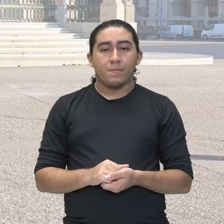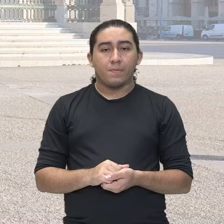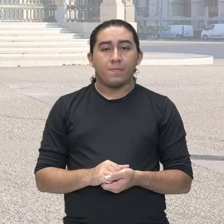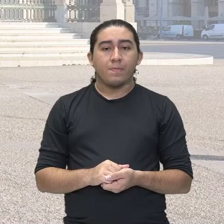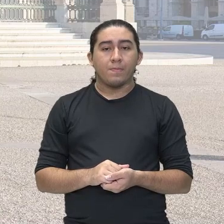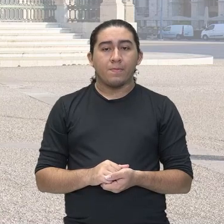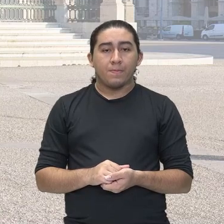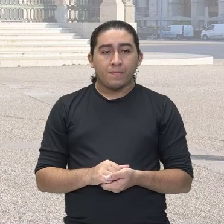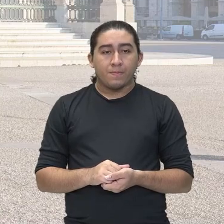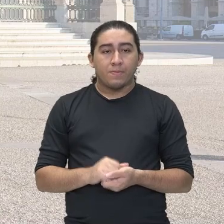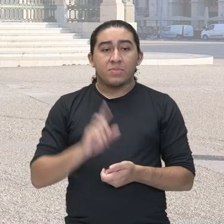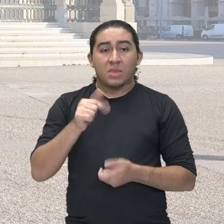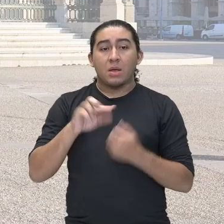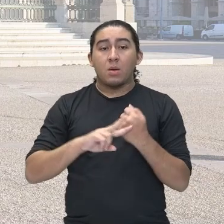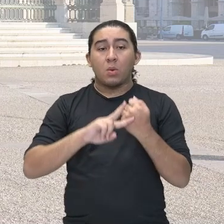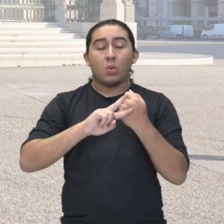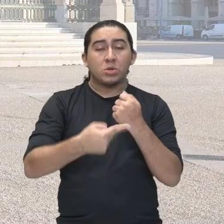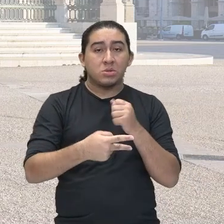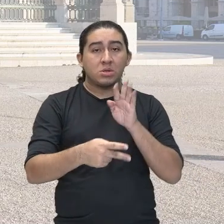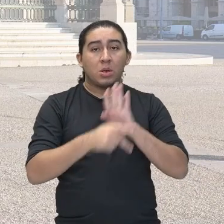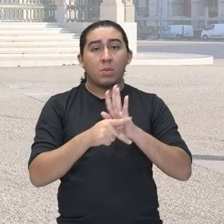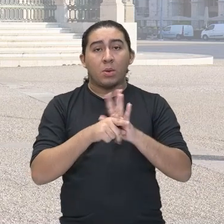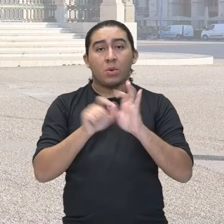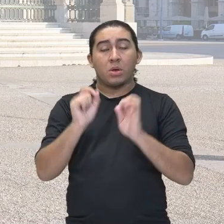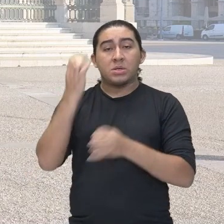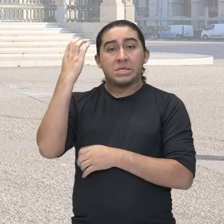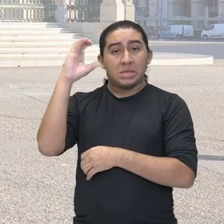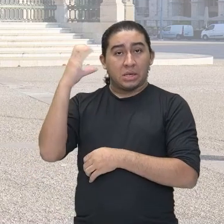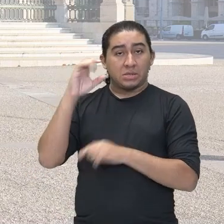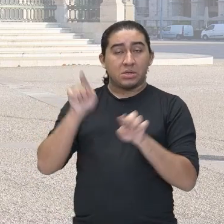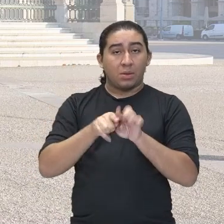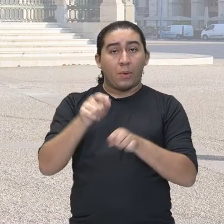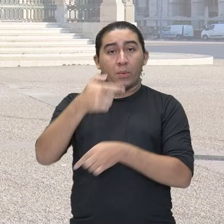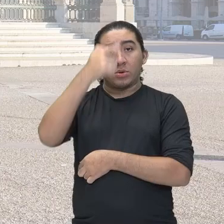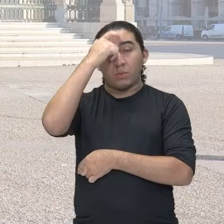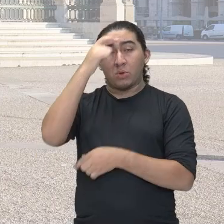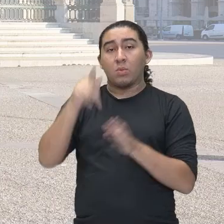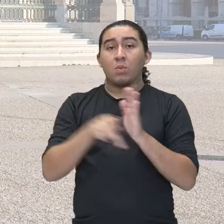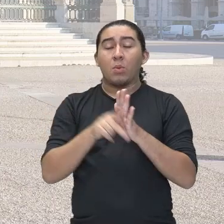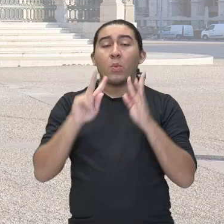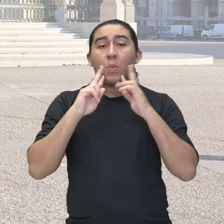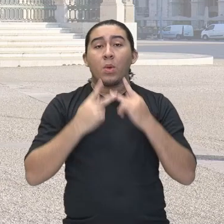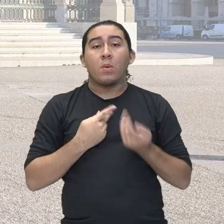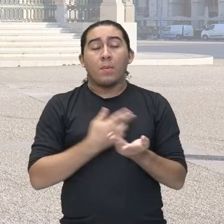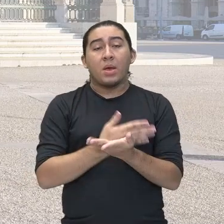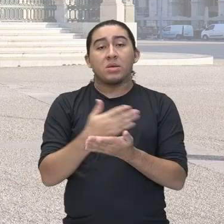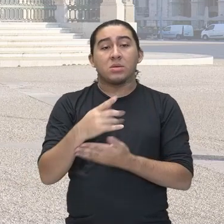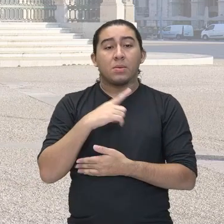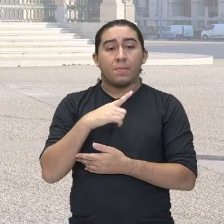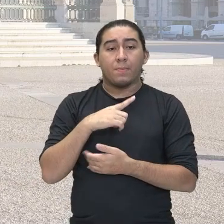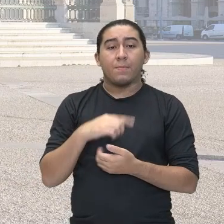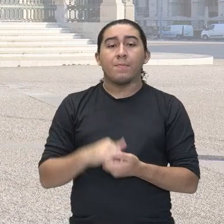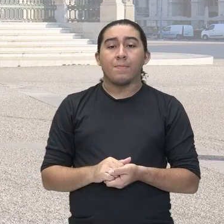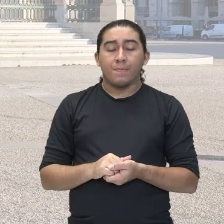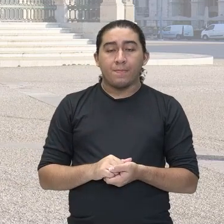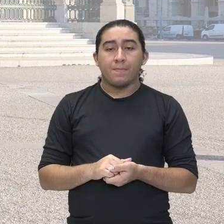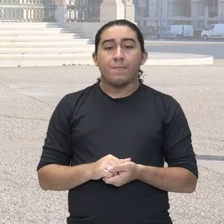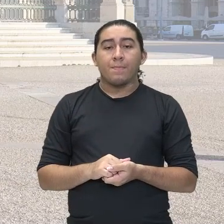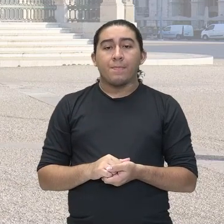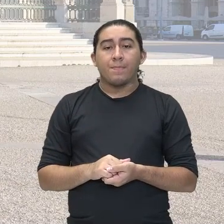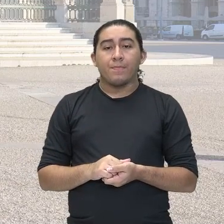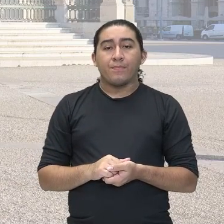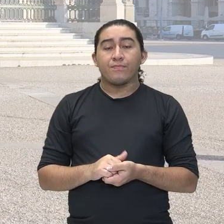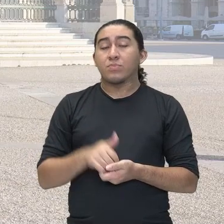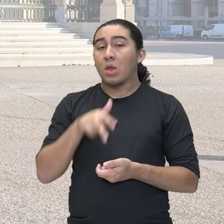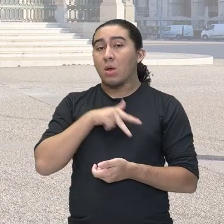justamente consequência da ciência e do conhecimento que o homem começa a ter. Antropocentrismo, o homem